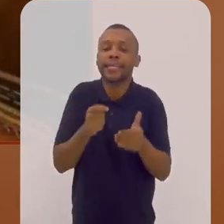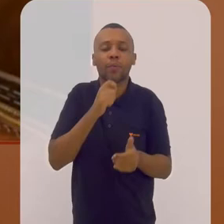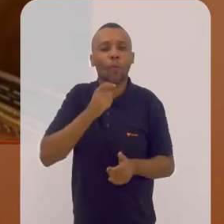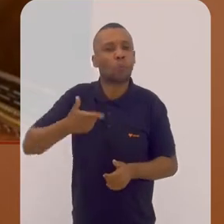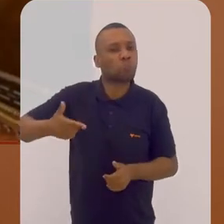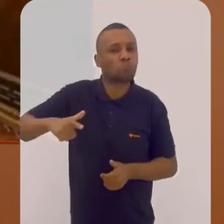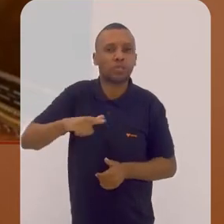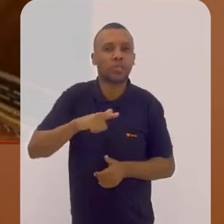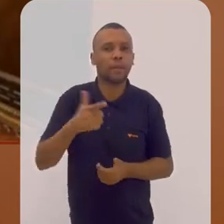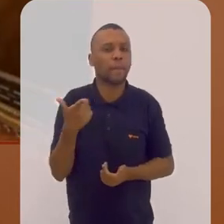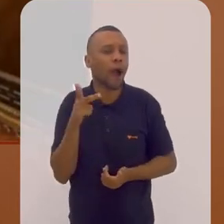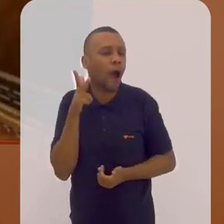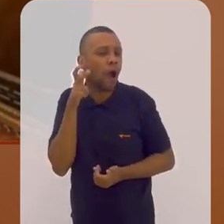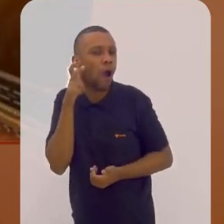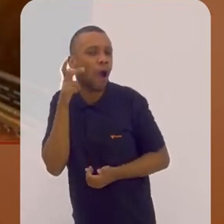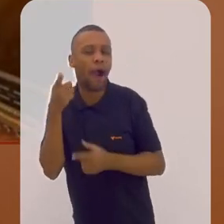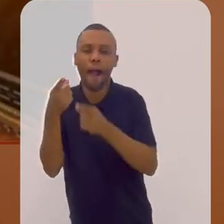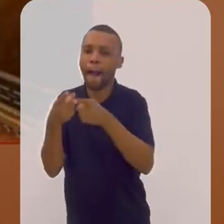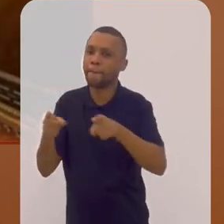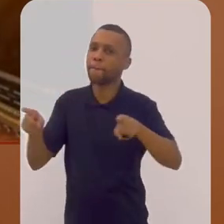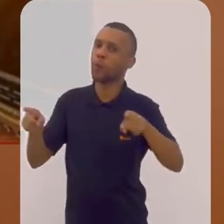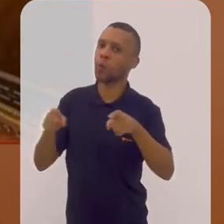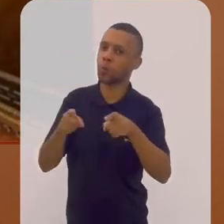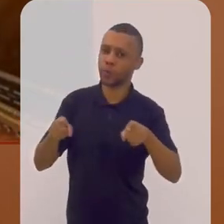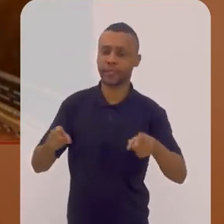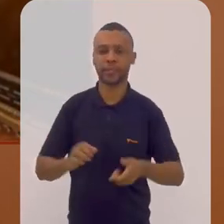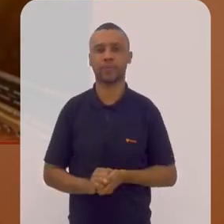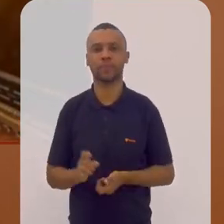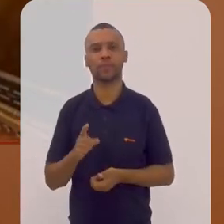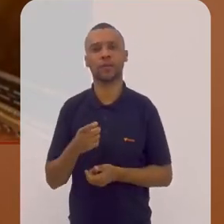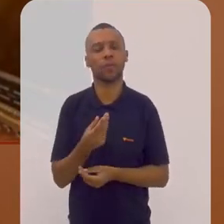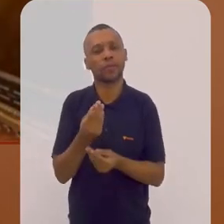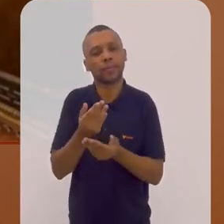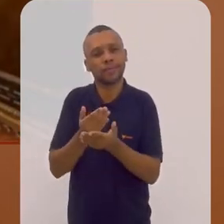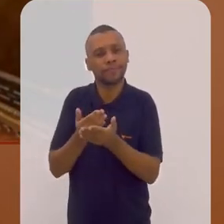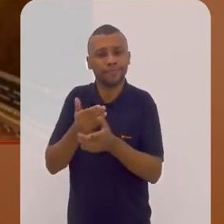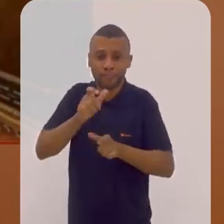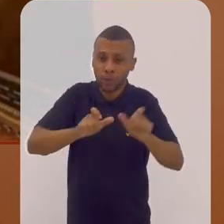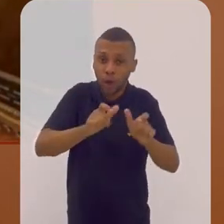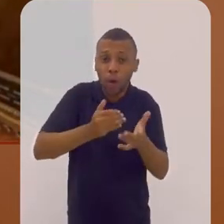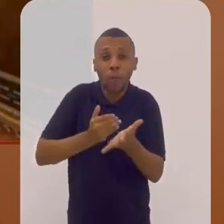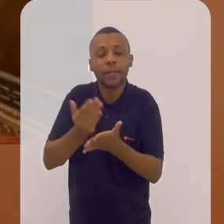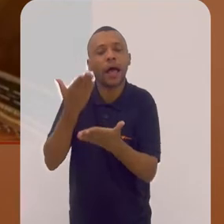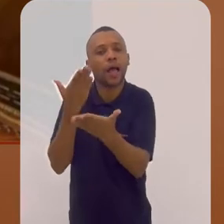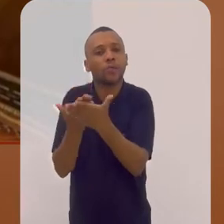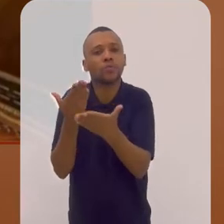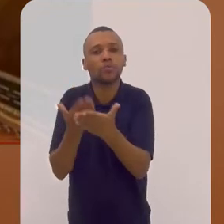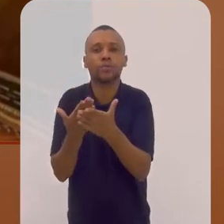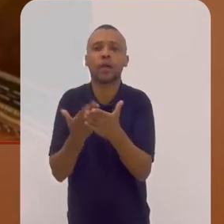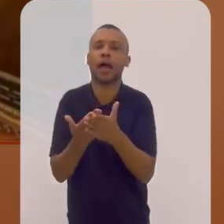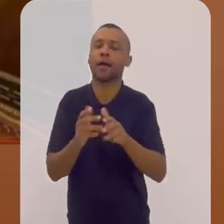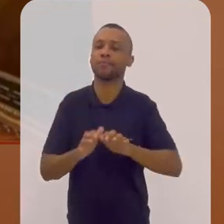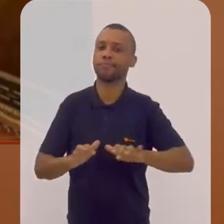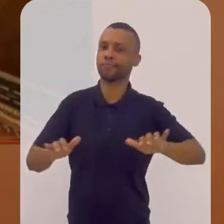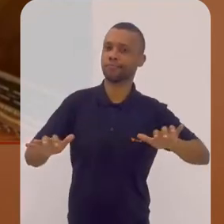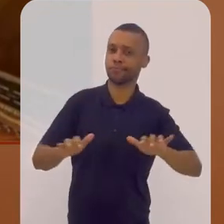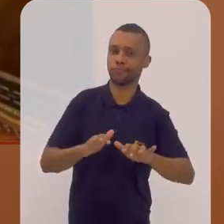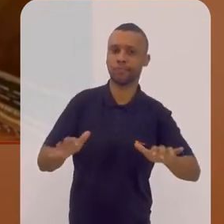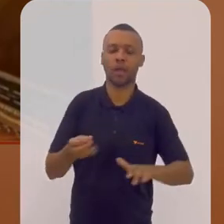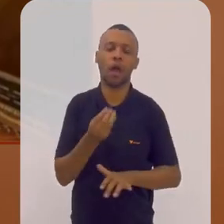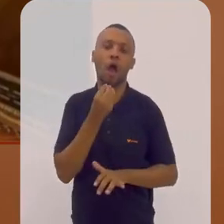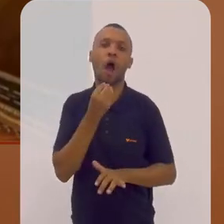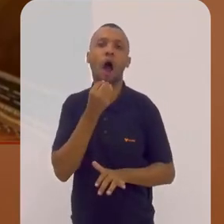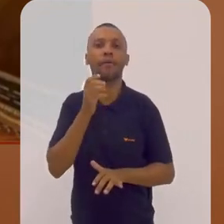em casa para se ouvir uma música, não é? Então, muito menos gente passou a estudar um instrumento, e é claro que as